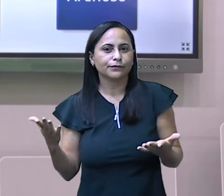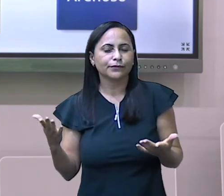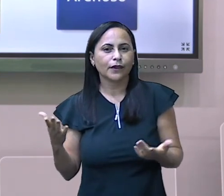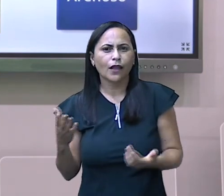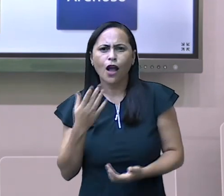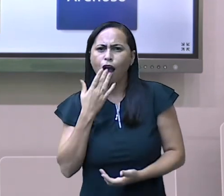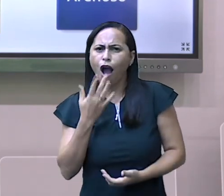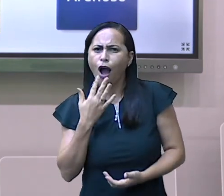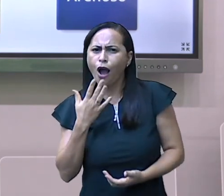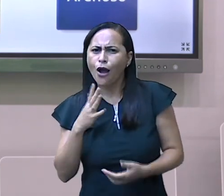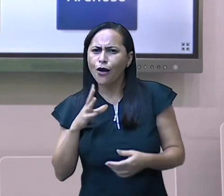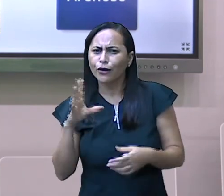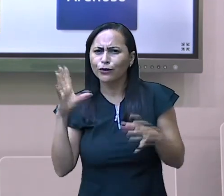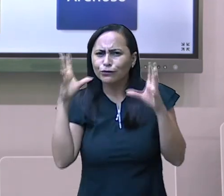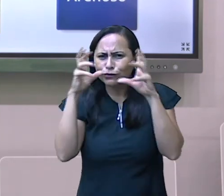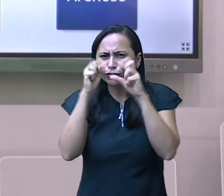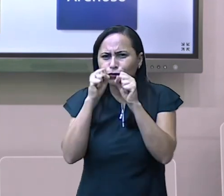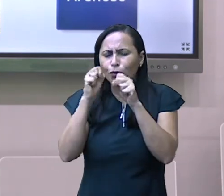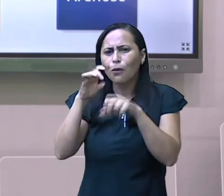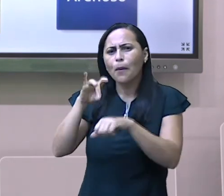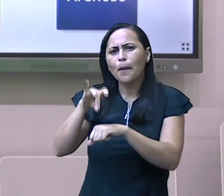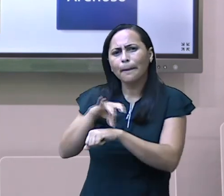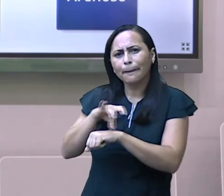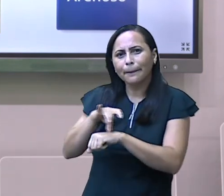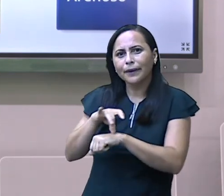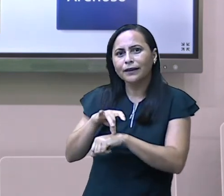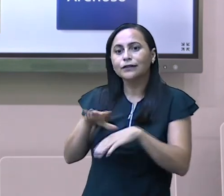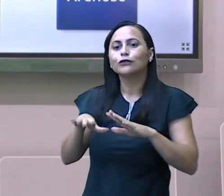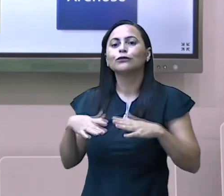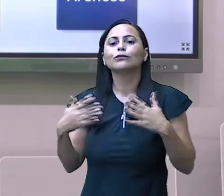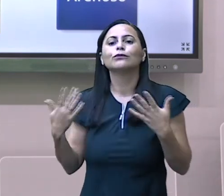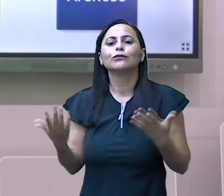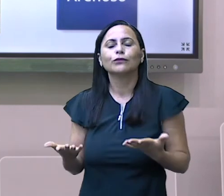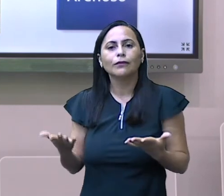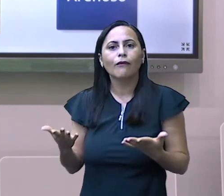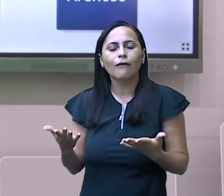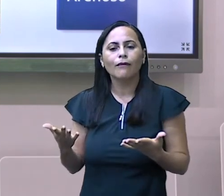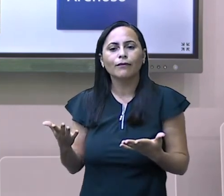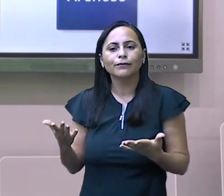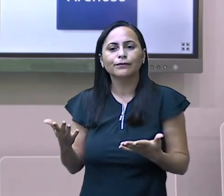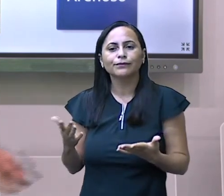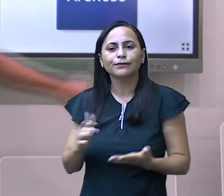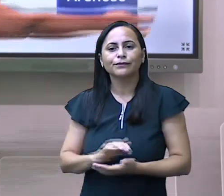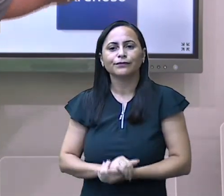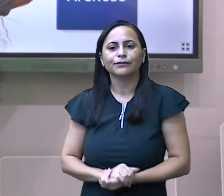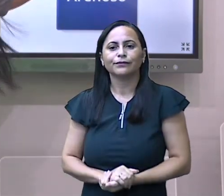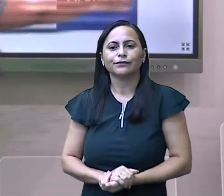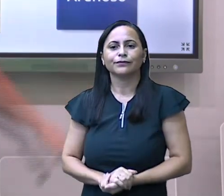cor escura, que é um solo preto, próprio para a agricultura?